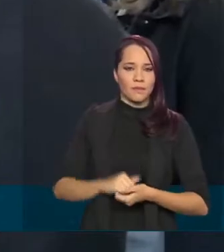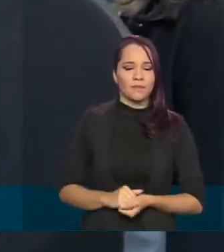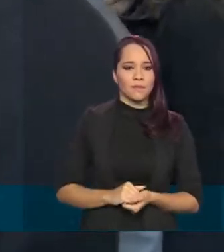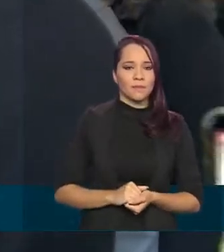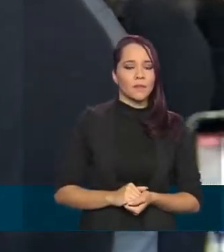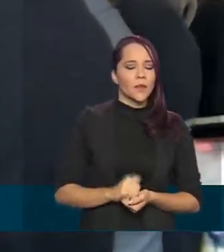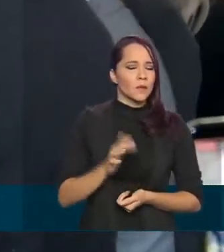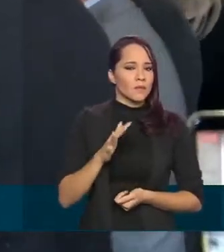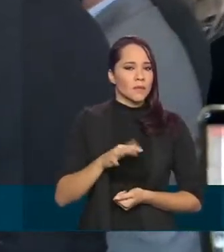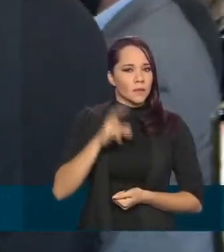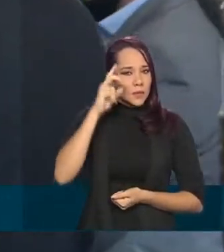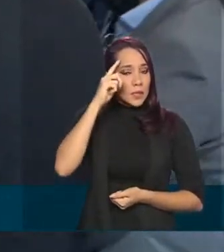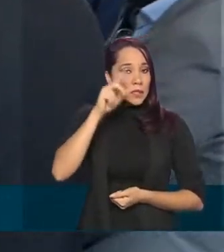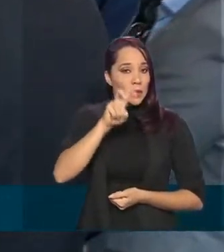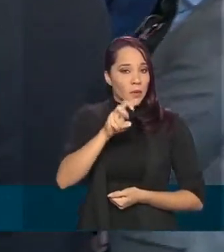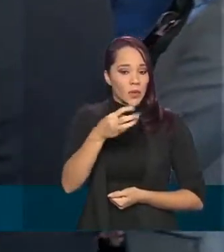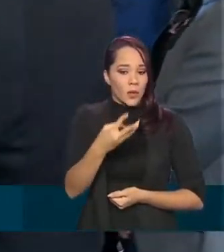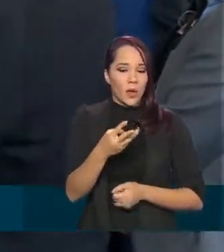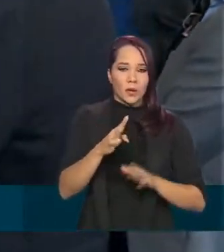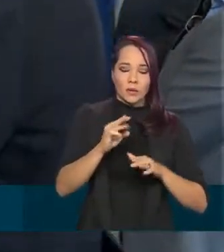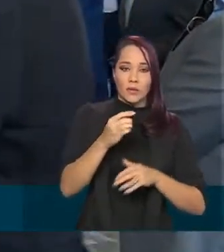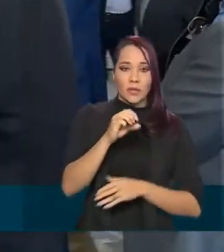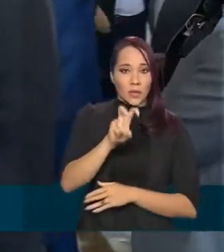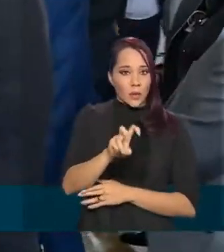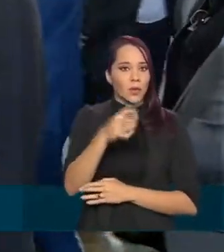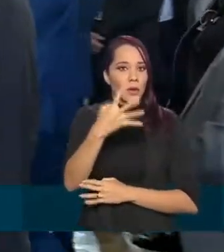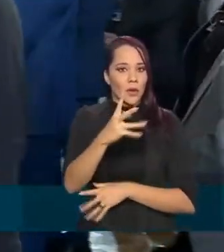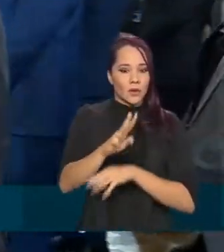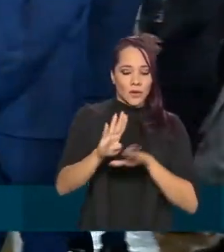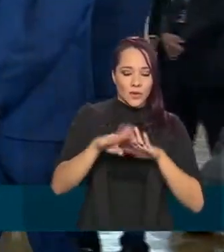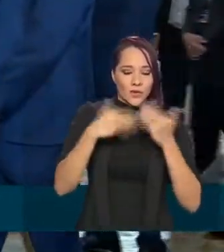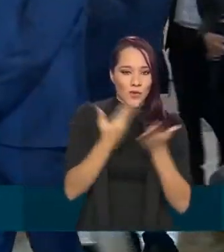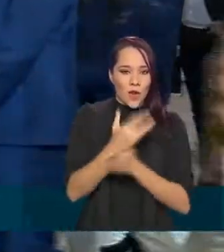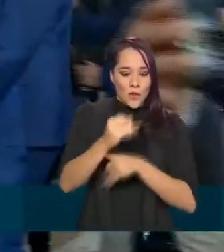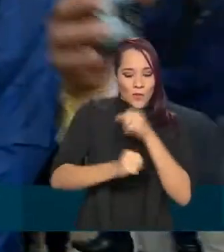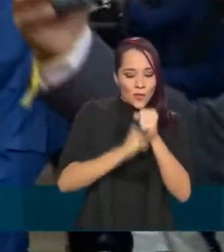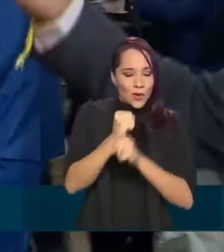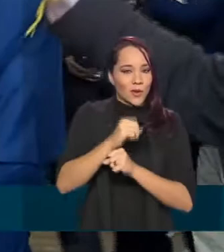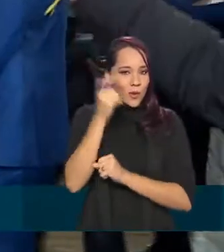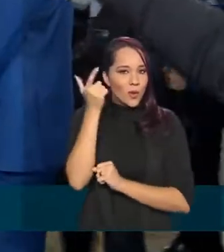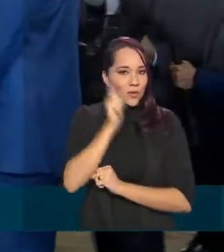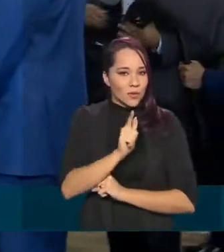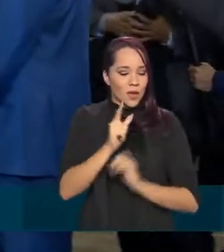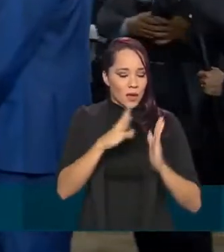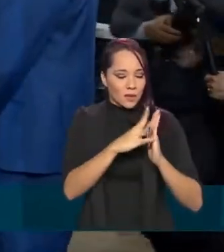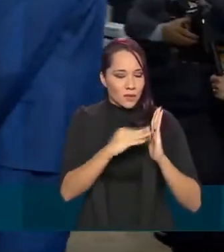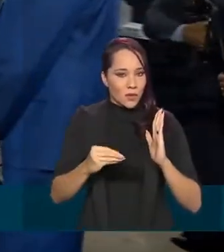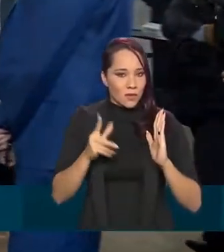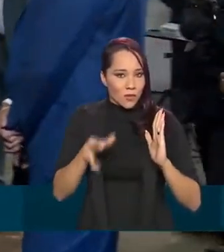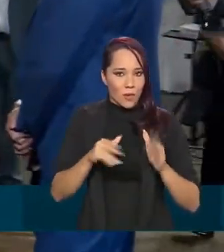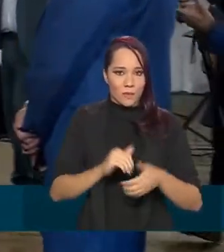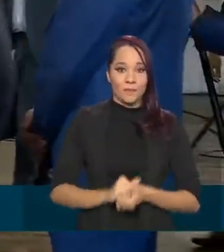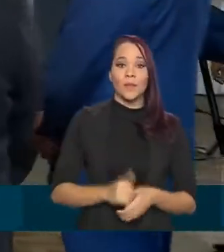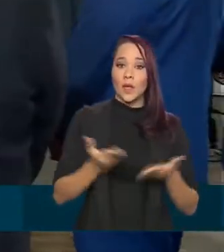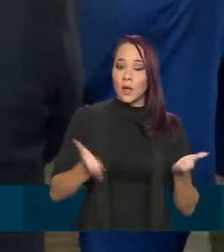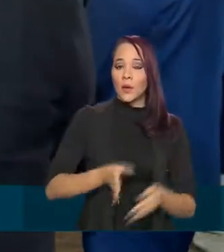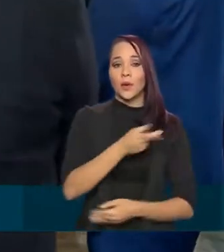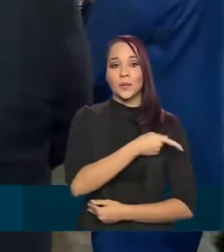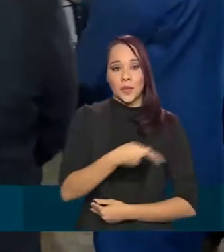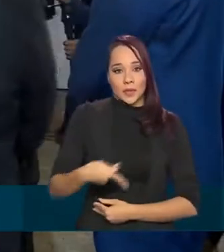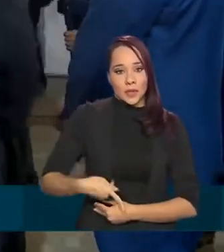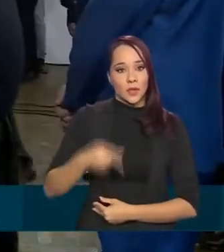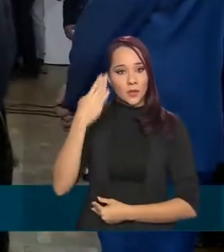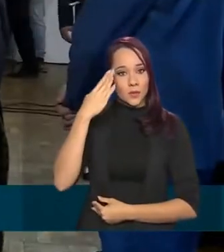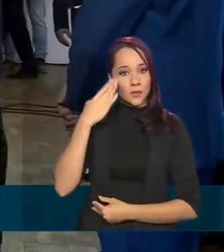é que 54 escolas por ano façam essa adesão. Agora, o presidente da